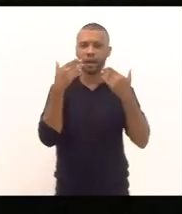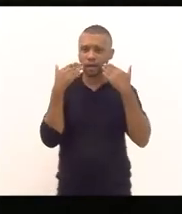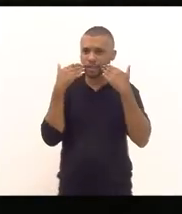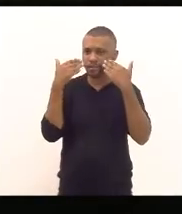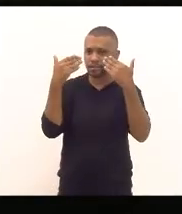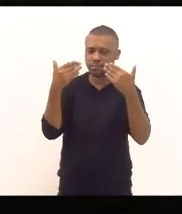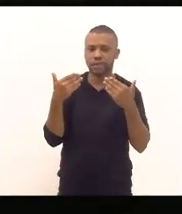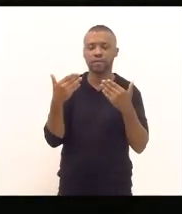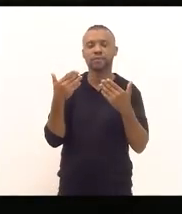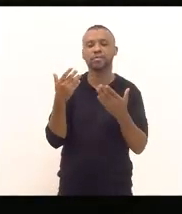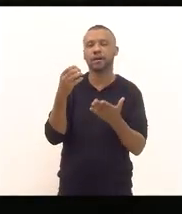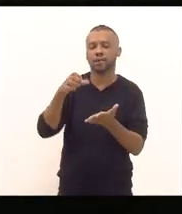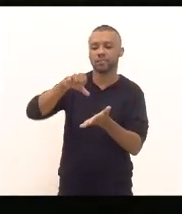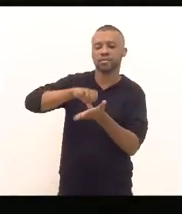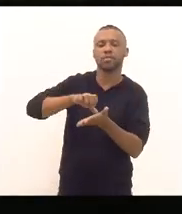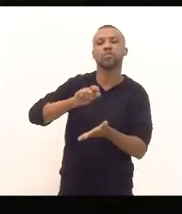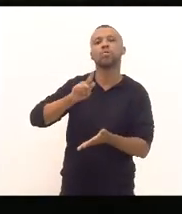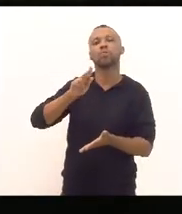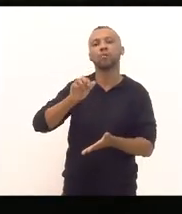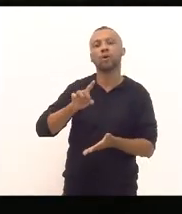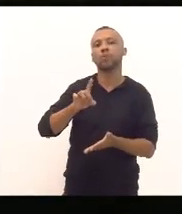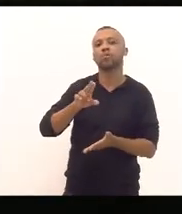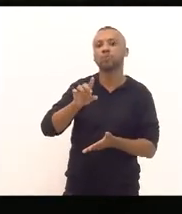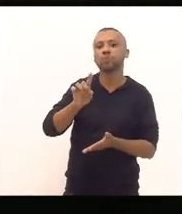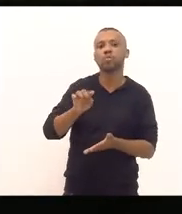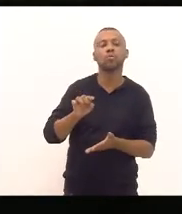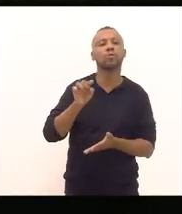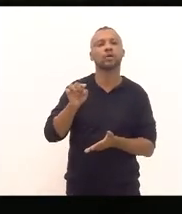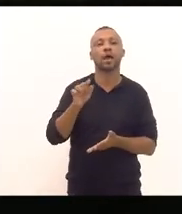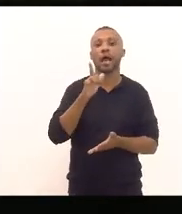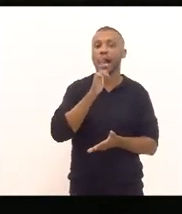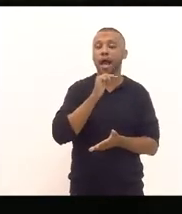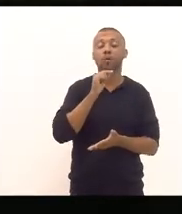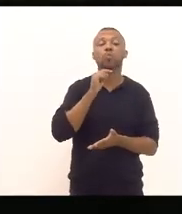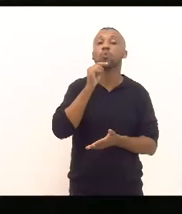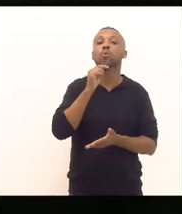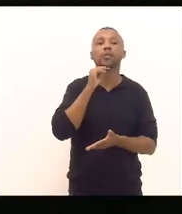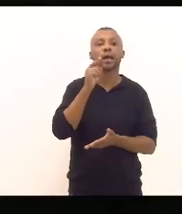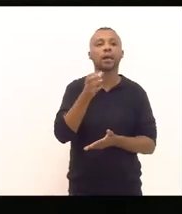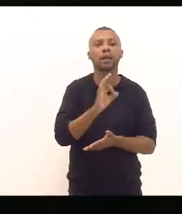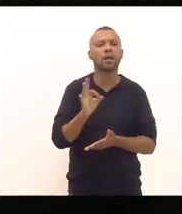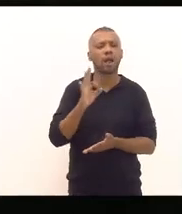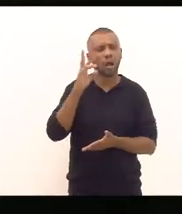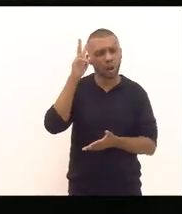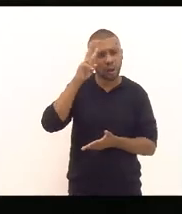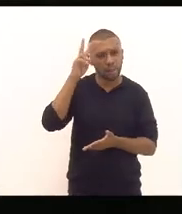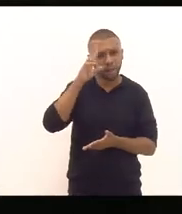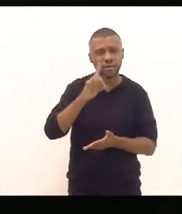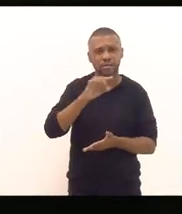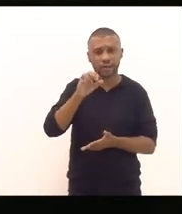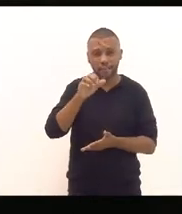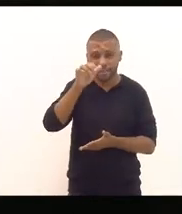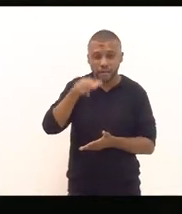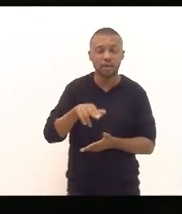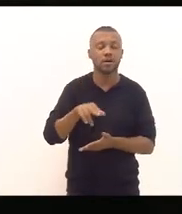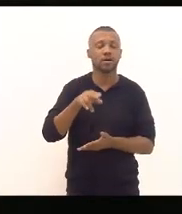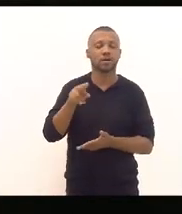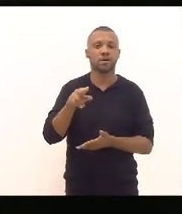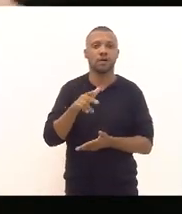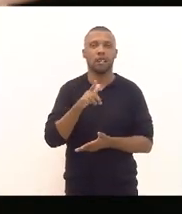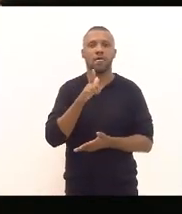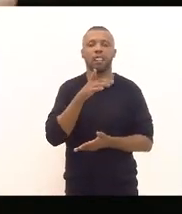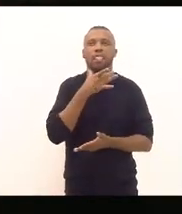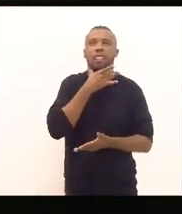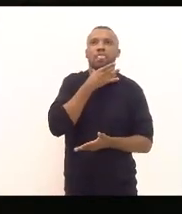frente à estação do Guandu e que a água não entra dentro da casa dele e Lembra daquela música do Djavan morrer de sede